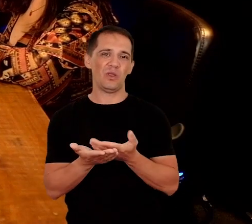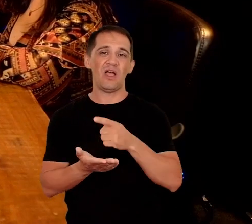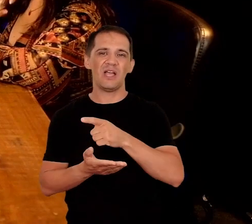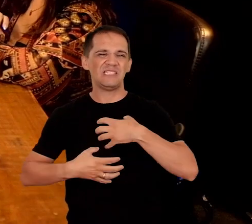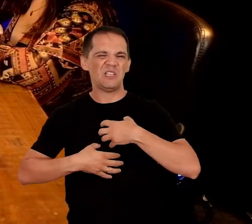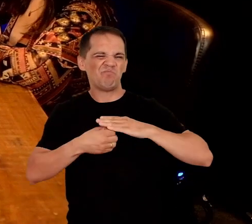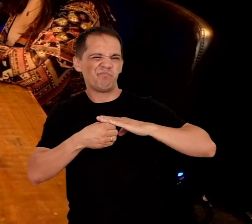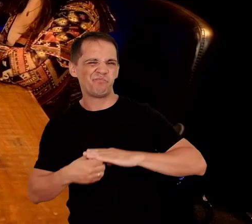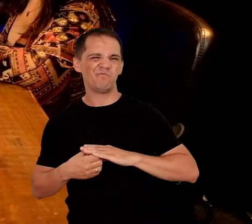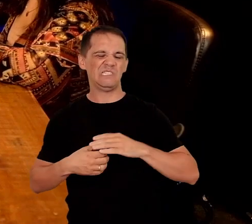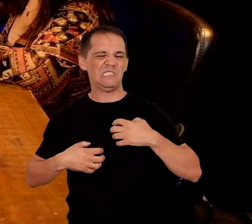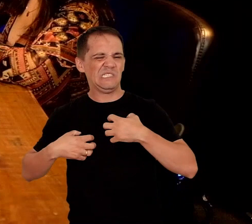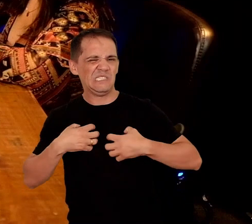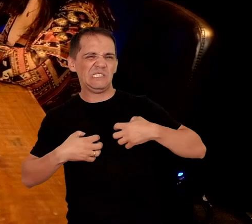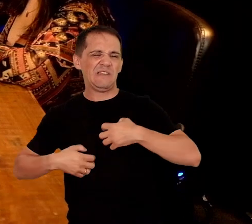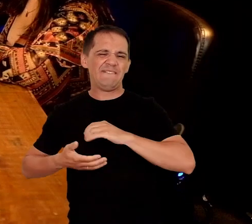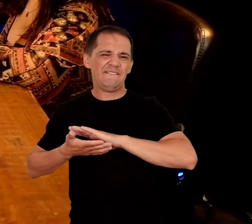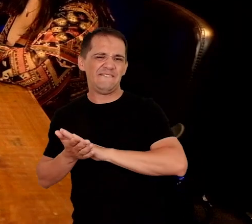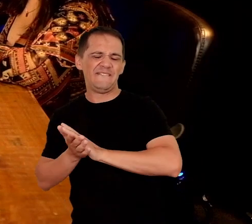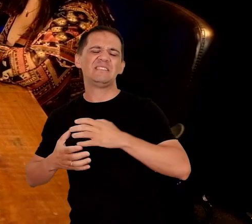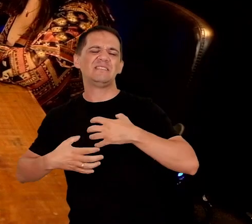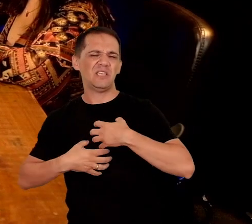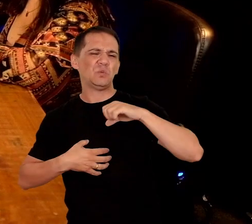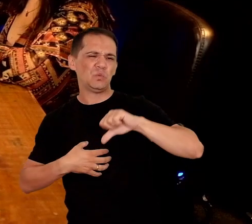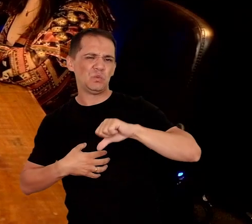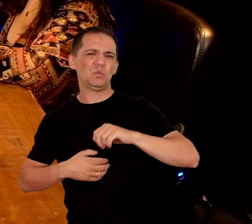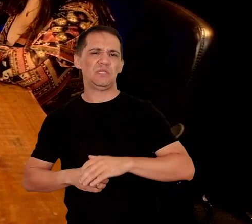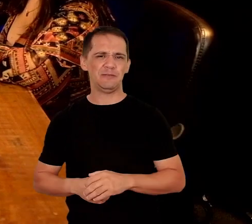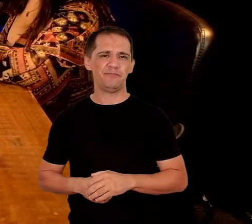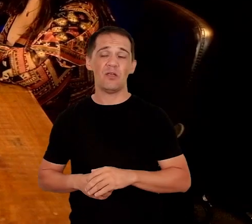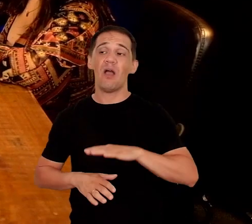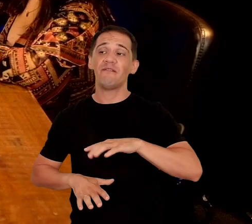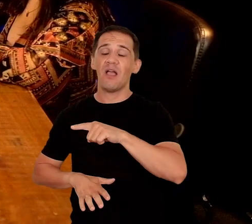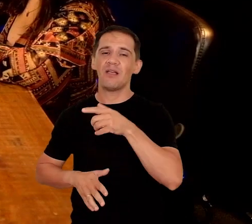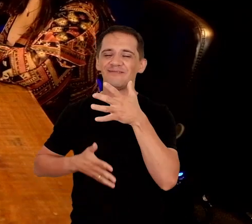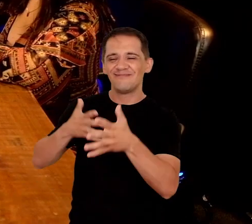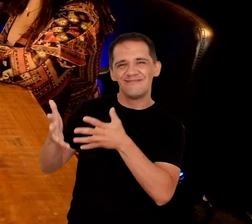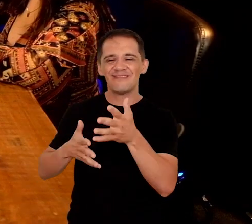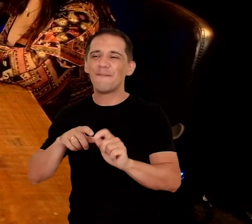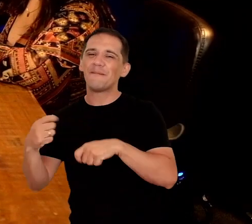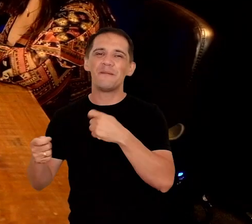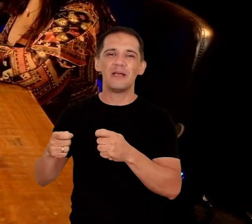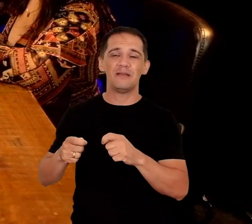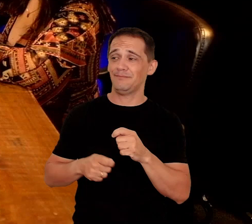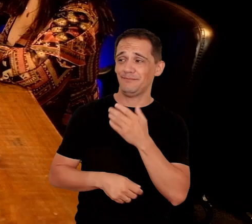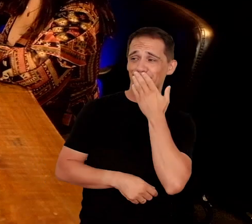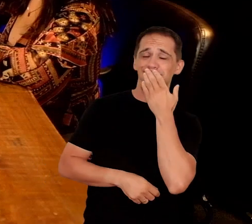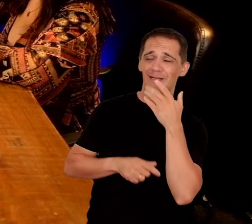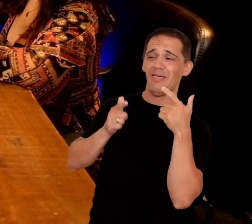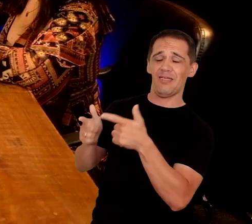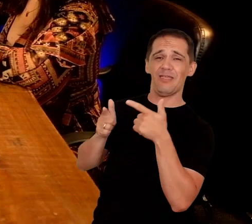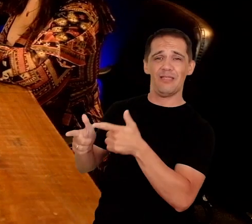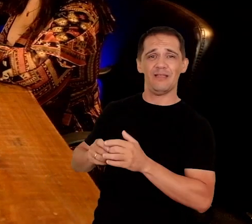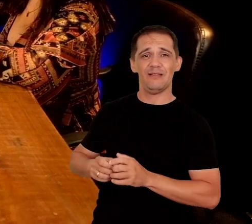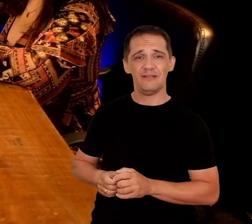sentia muito oprimida e reprimida, né? Então, se ela sinalizava alguma coisa, o pessoal ria. Então, ela procurava sempre falar, né? E o